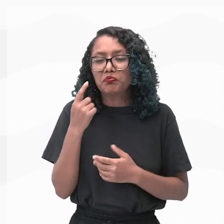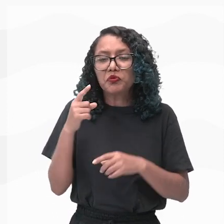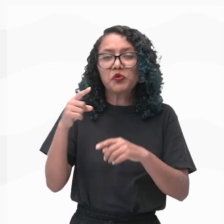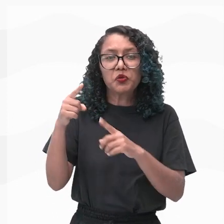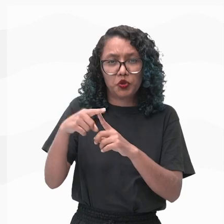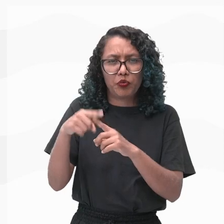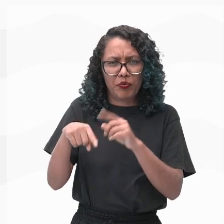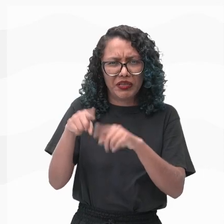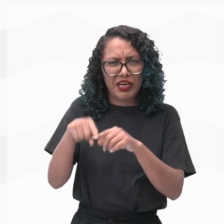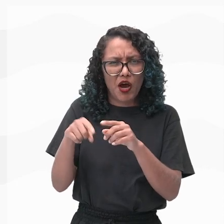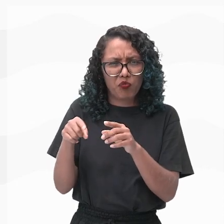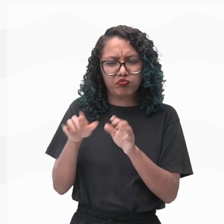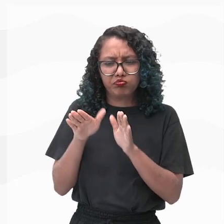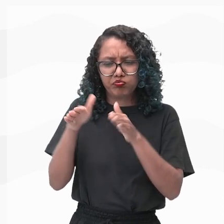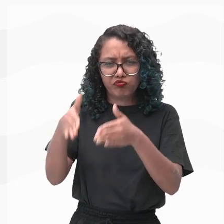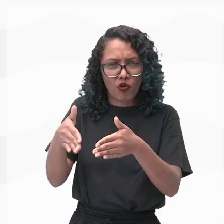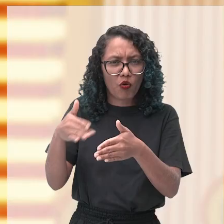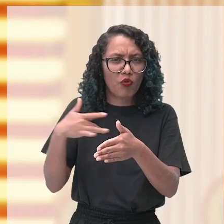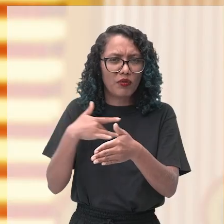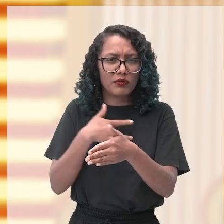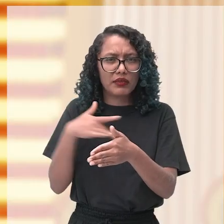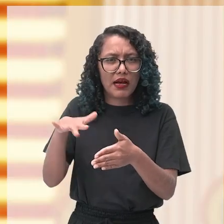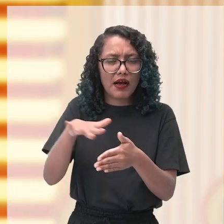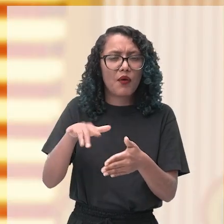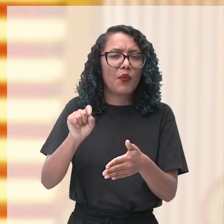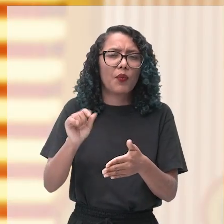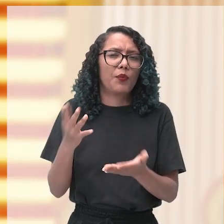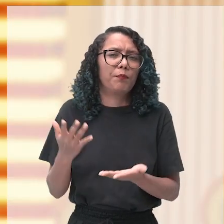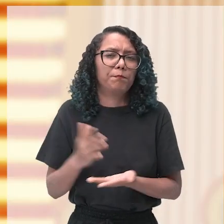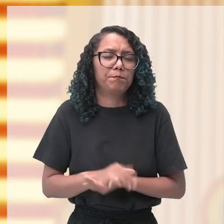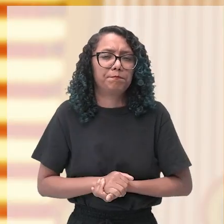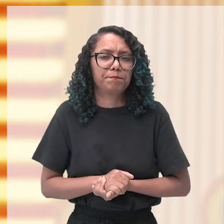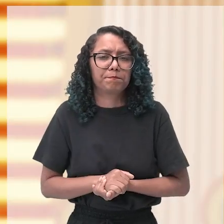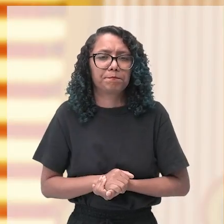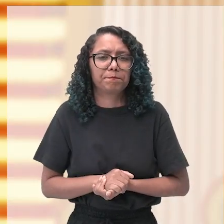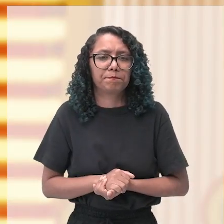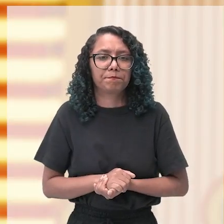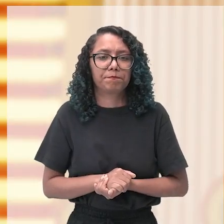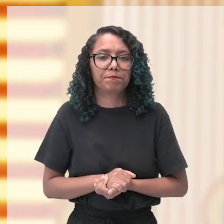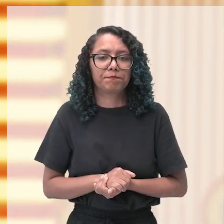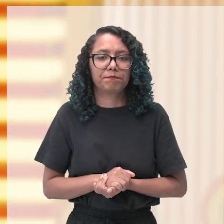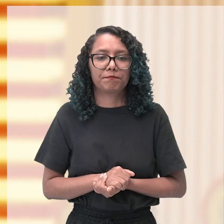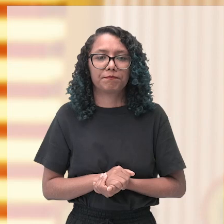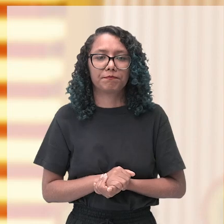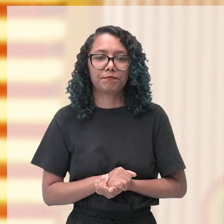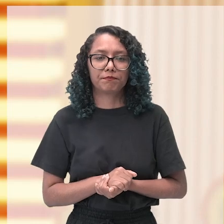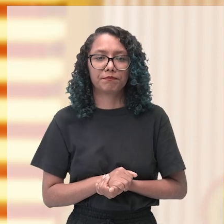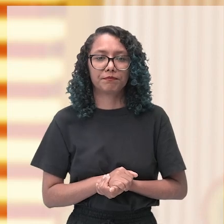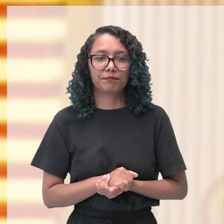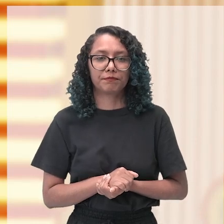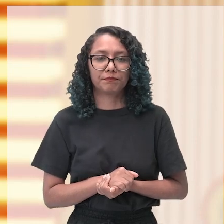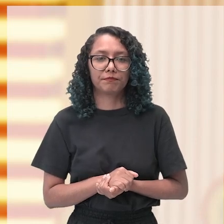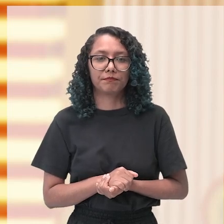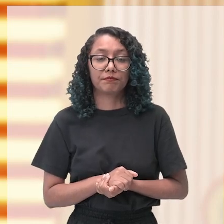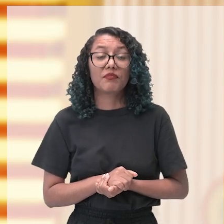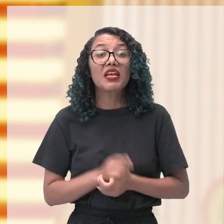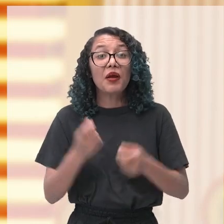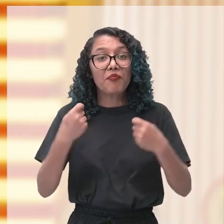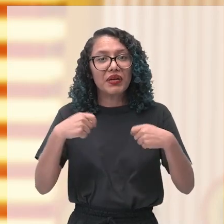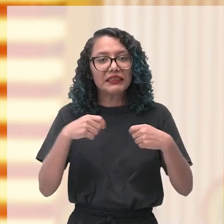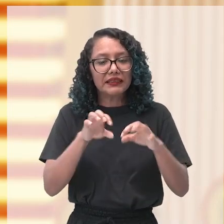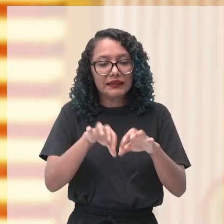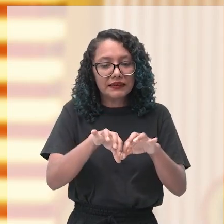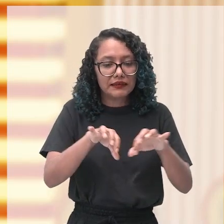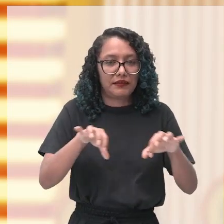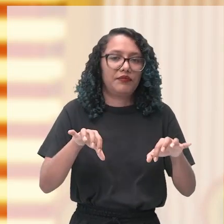nós temos, né, essa questão da segregação desses materiais.